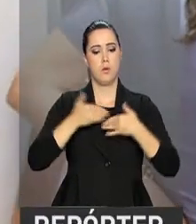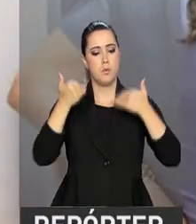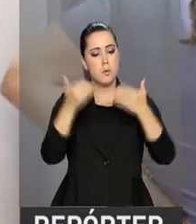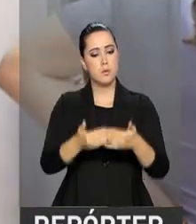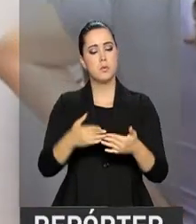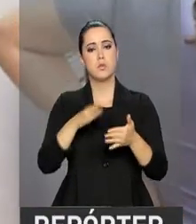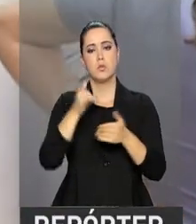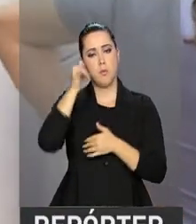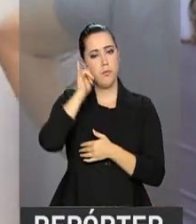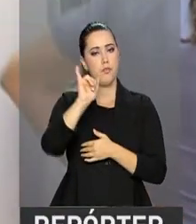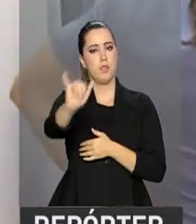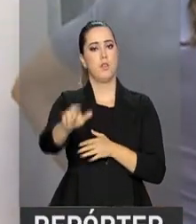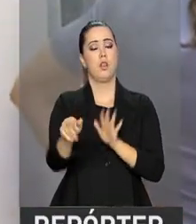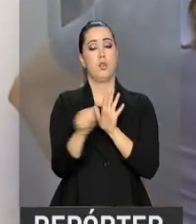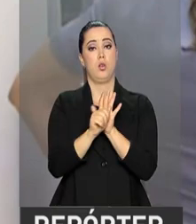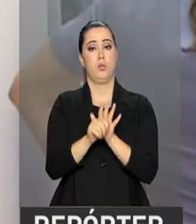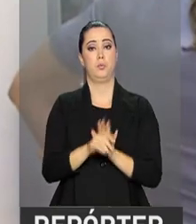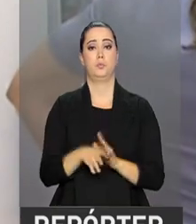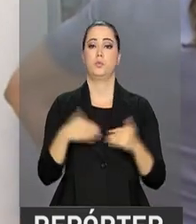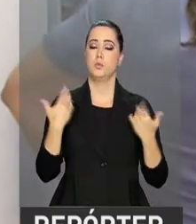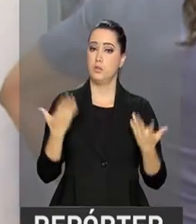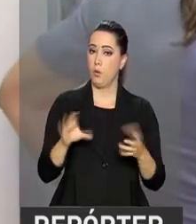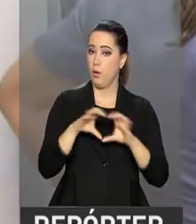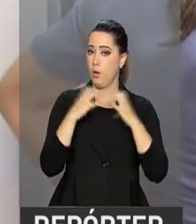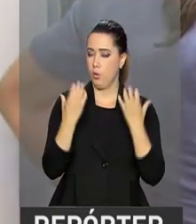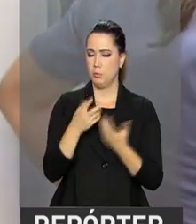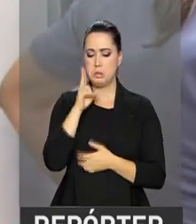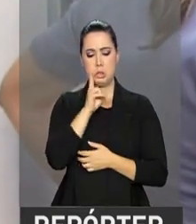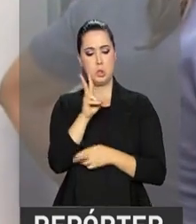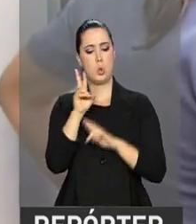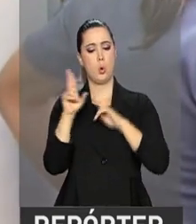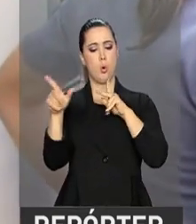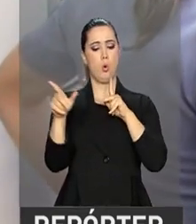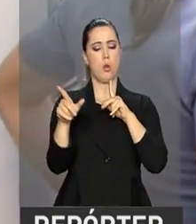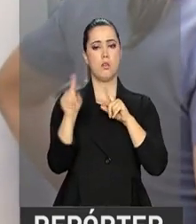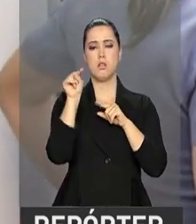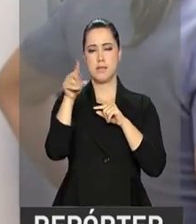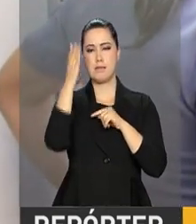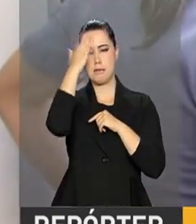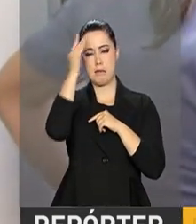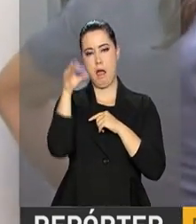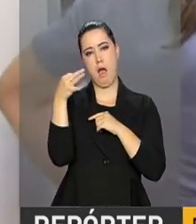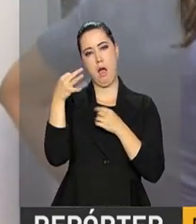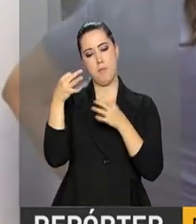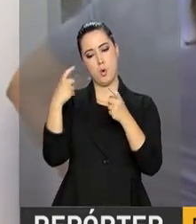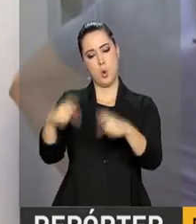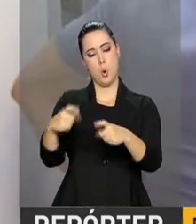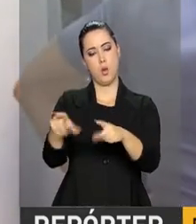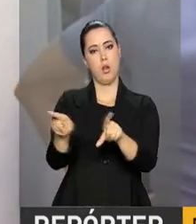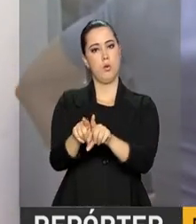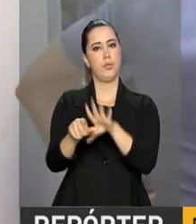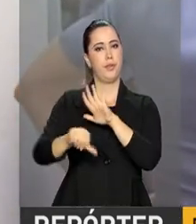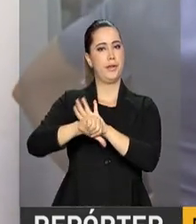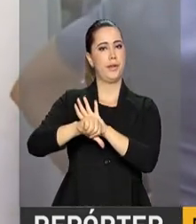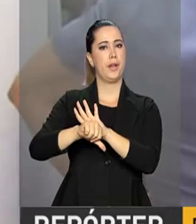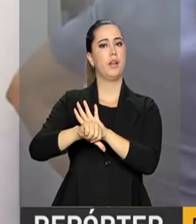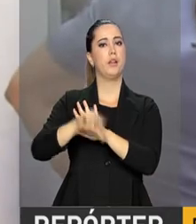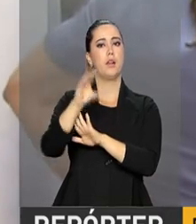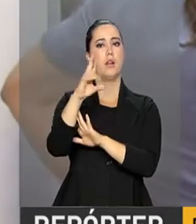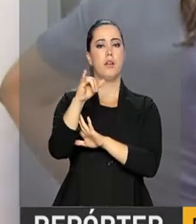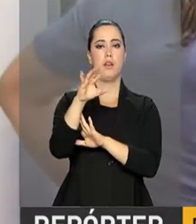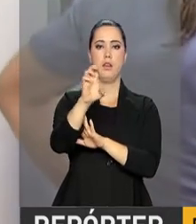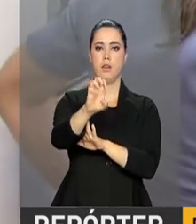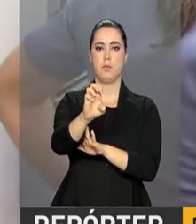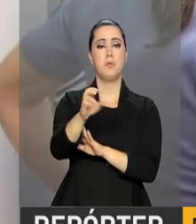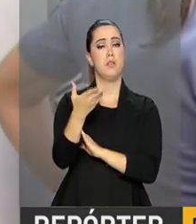às drogas. A comunidade tem um olhar diferente, ela sabe onde acontecem os crimes, onde acontecem os conflitos, e aí